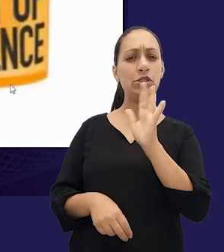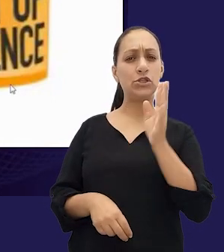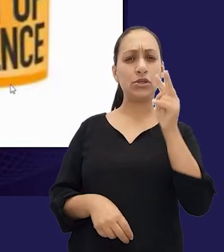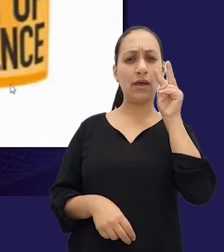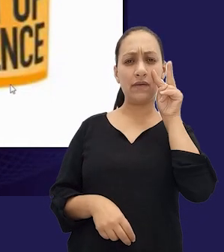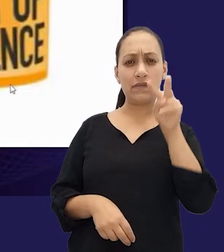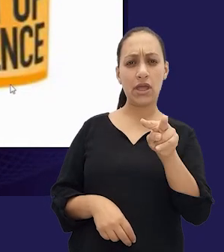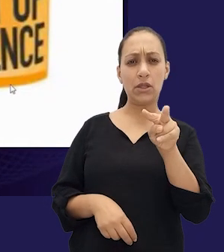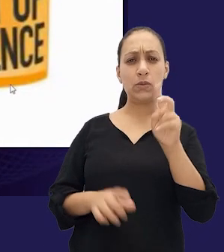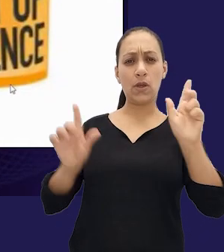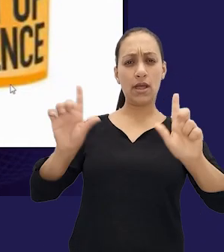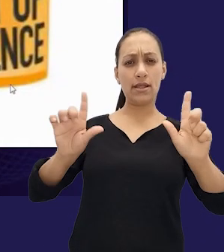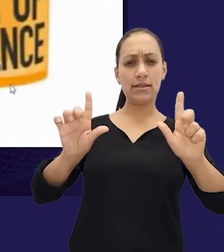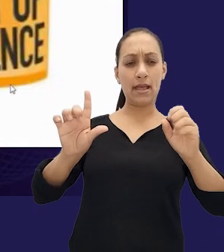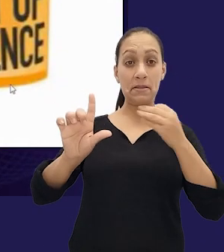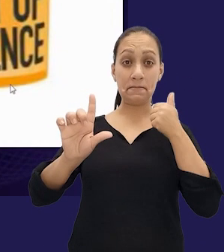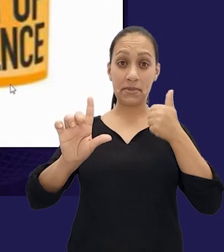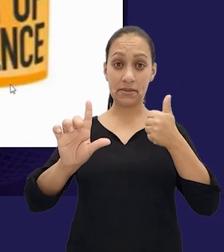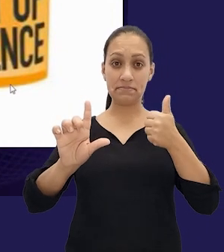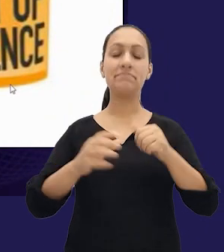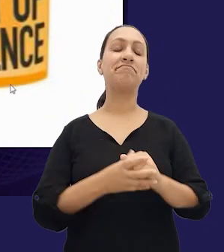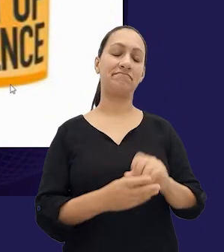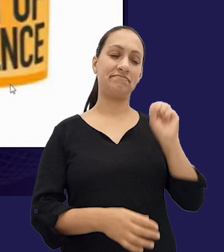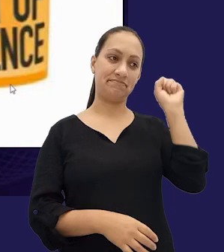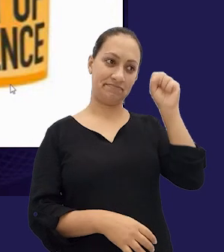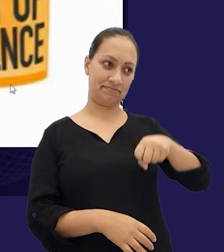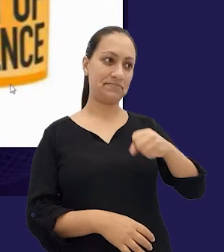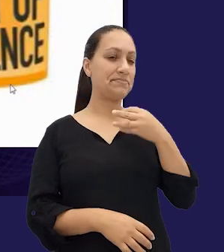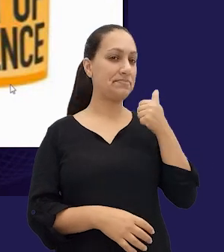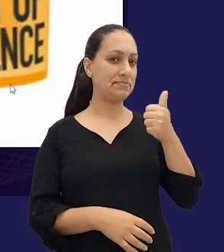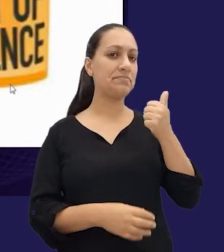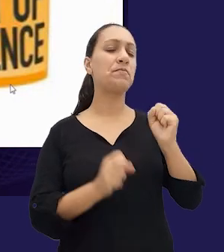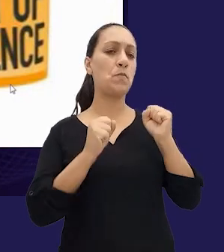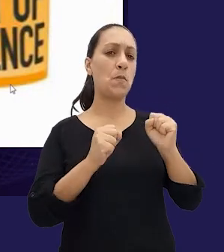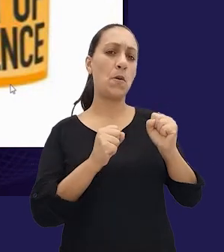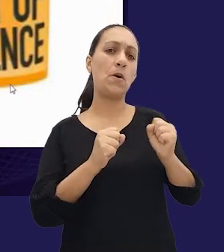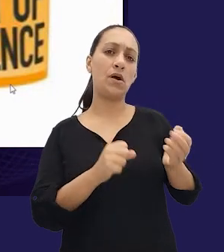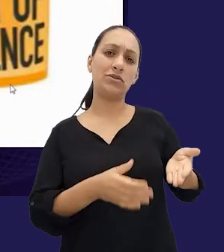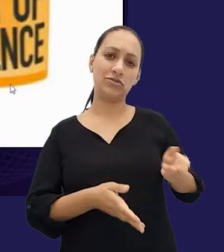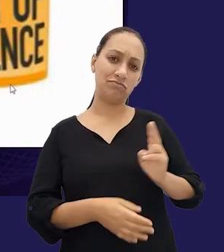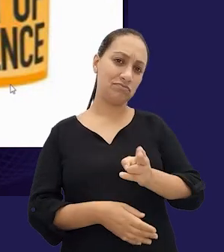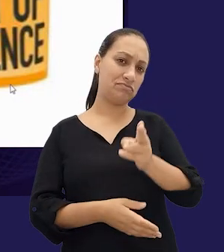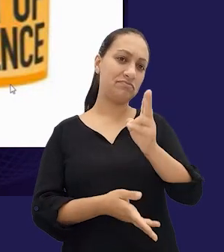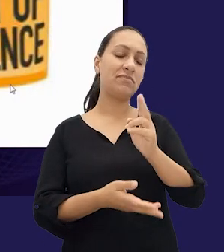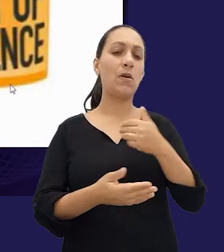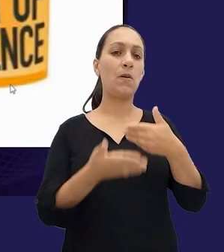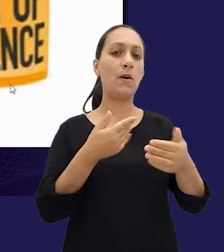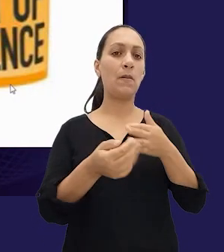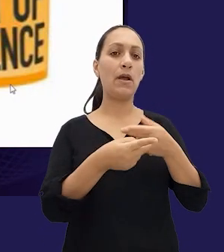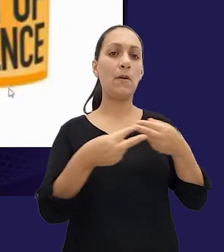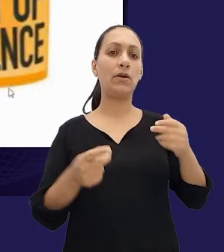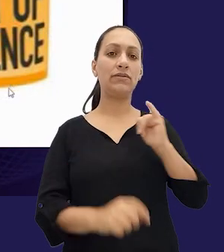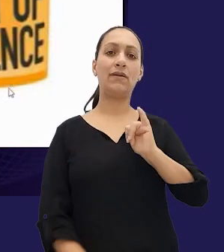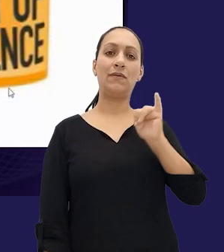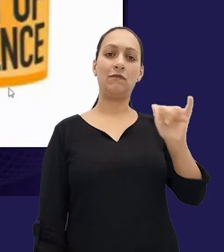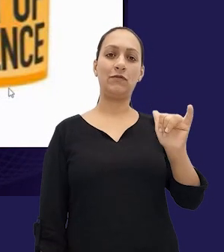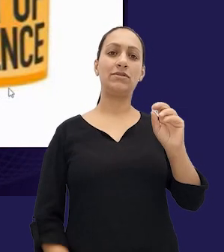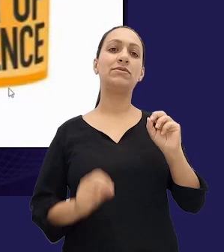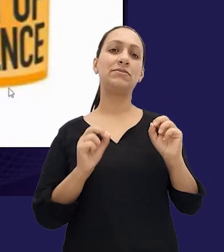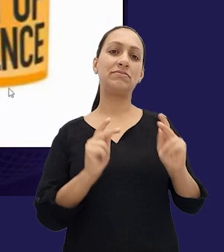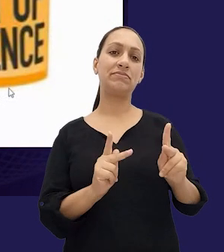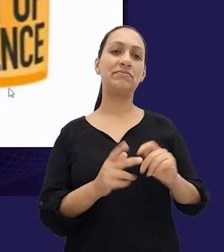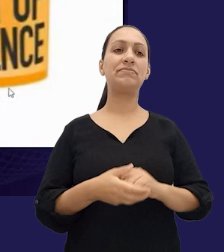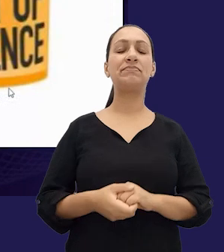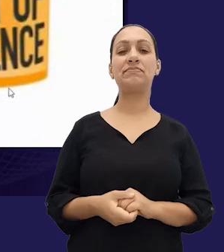super bem. Estamos vendo bem. Pode tocar a ficha que qualquer coisa aqui eu te aviso, tá? Pode tocar a